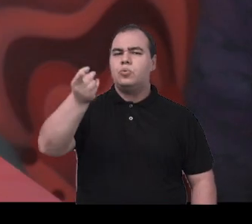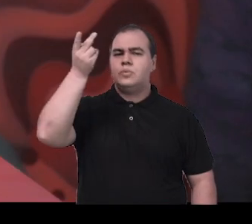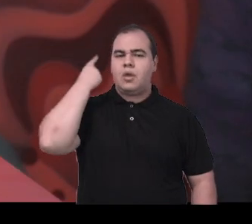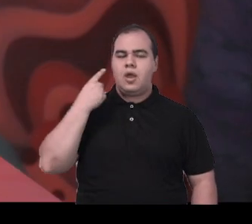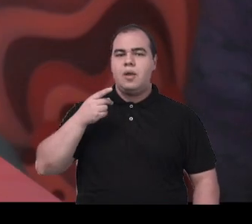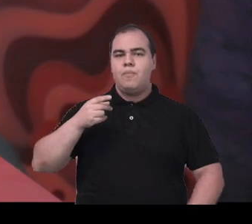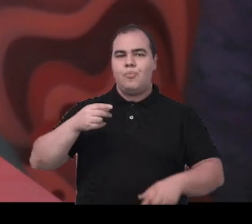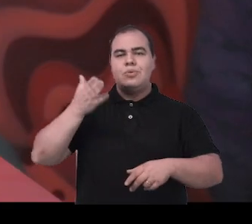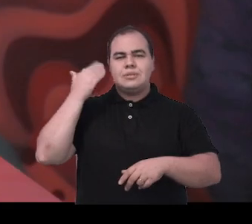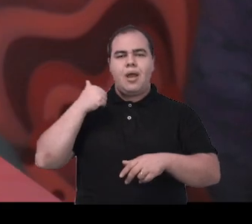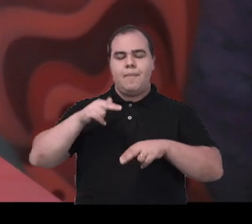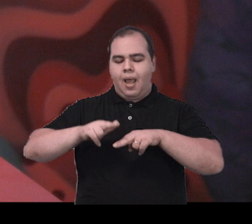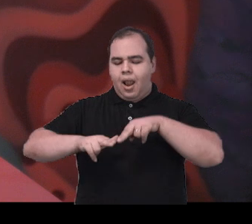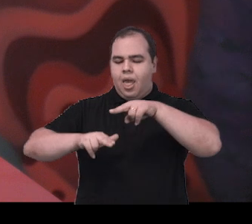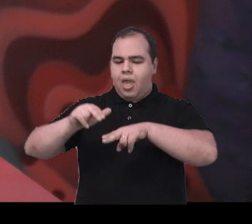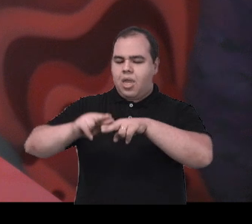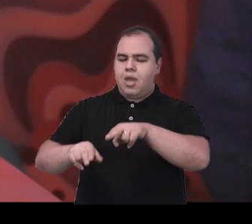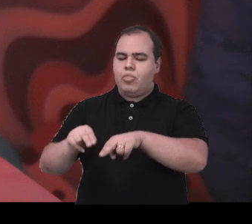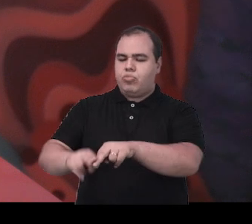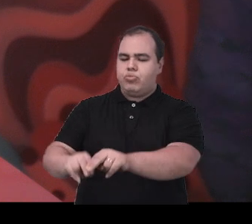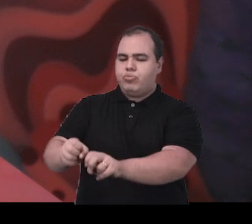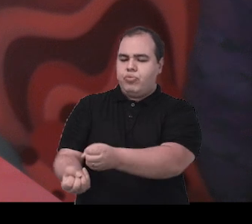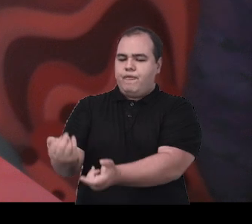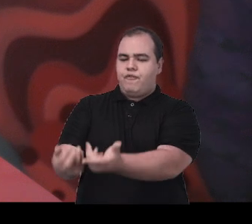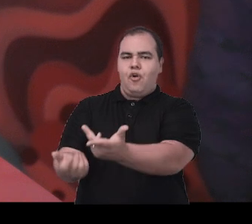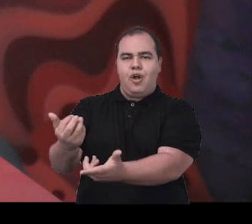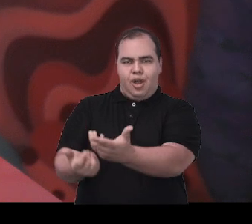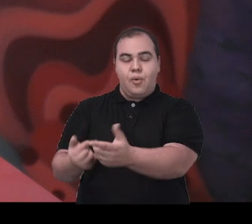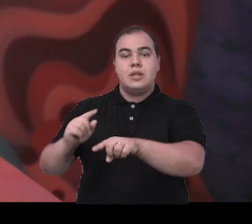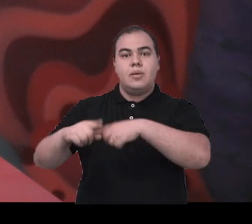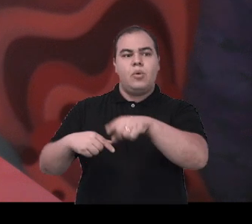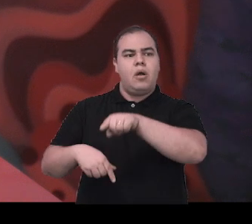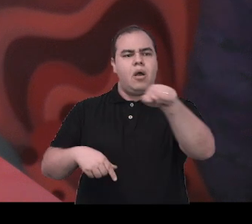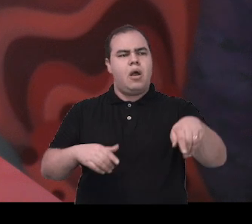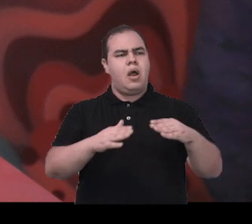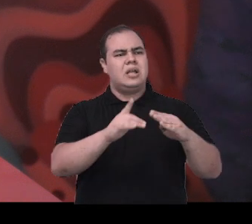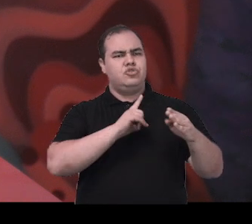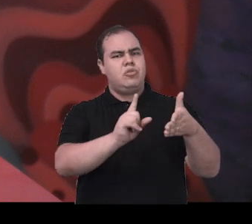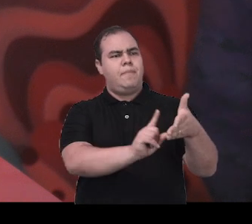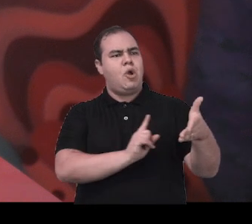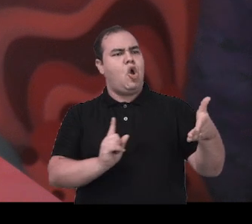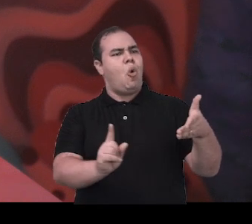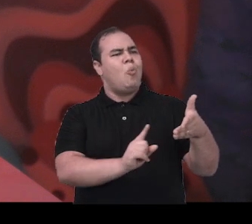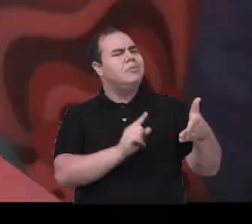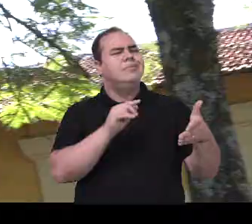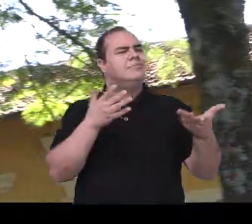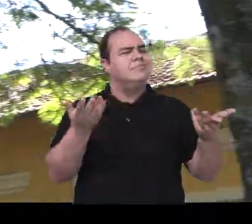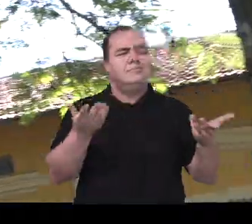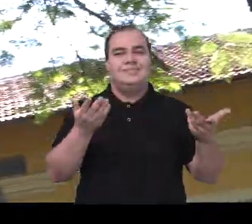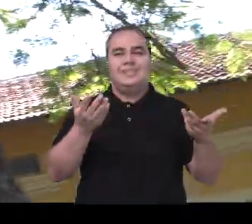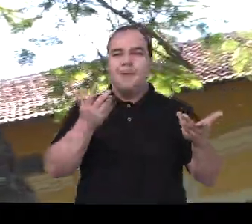tempo do fogão a lenha. As imagens se intercalam entre as entrevistas e os usuários de CAPS. Tinha